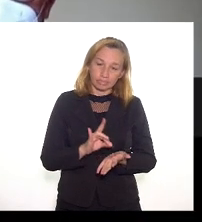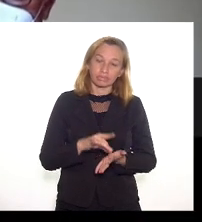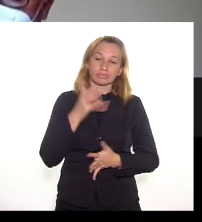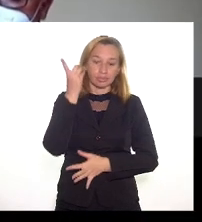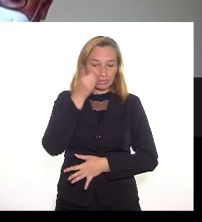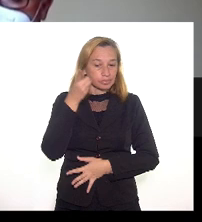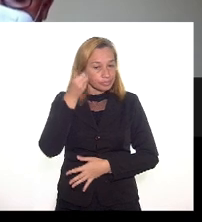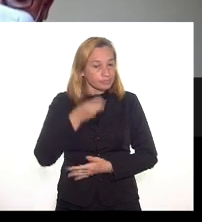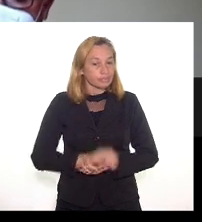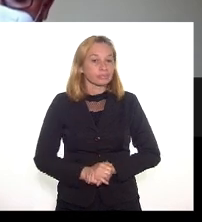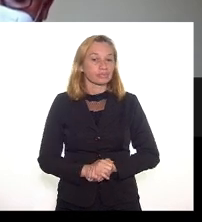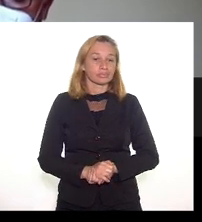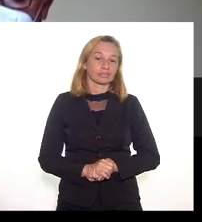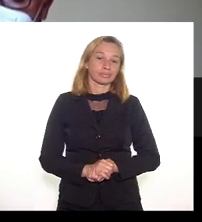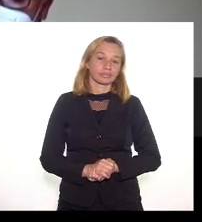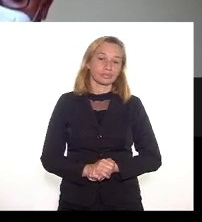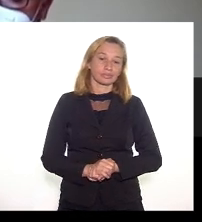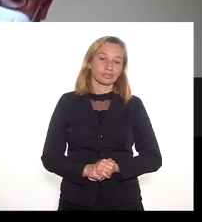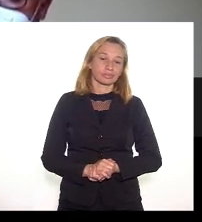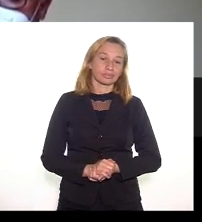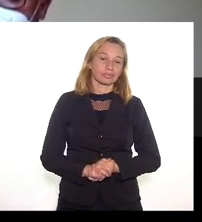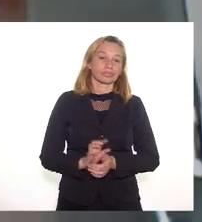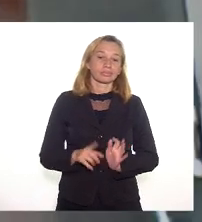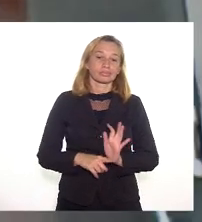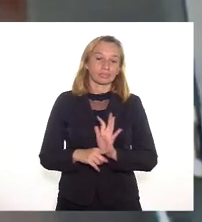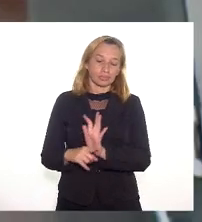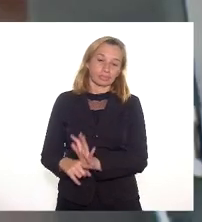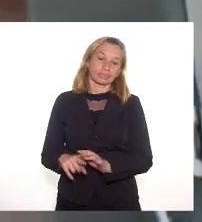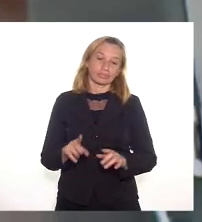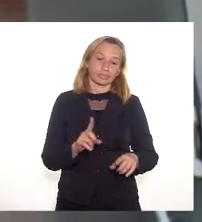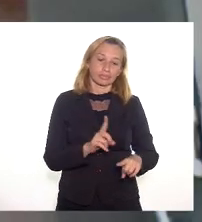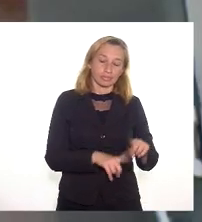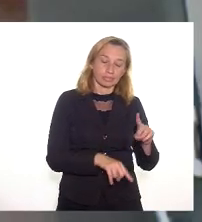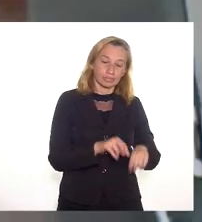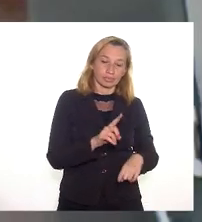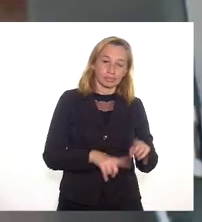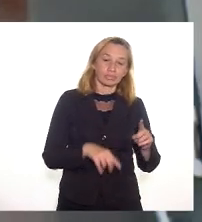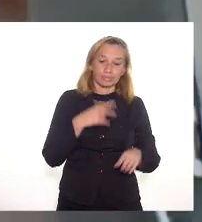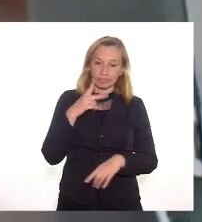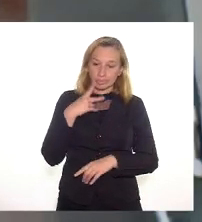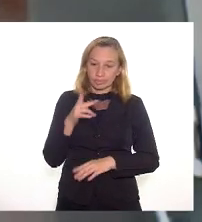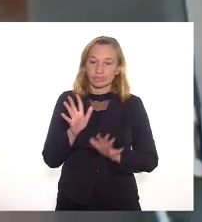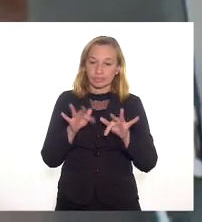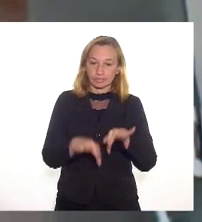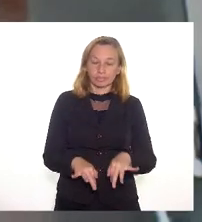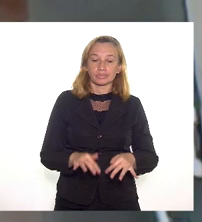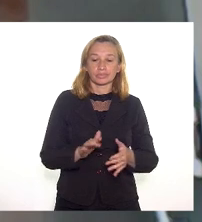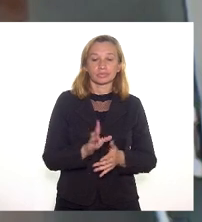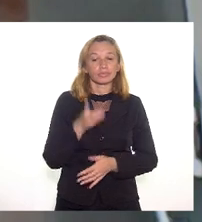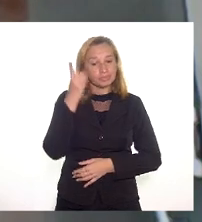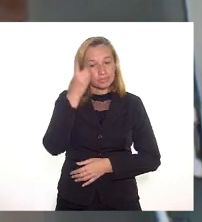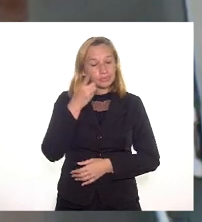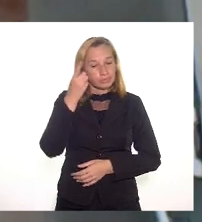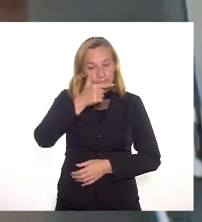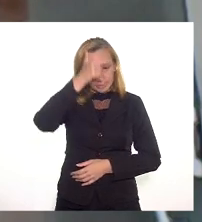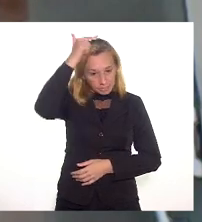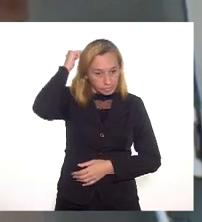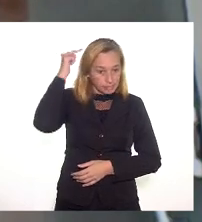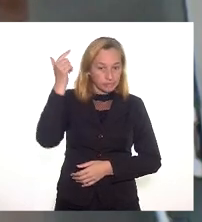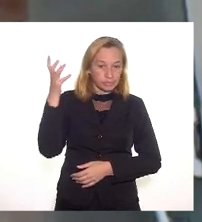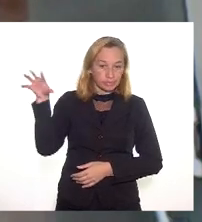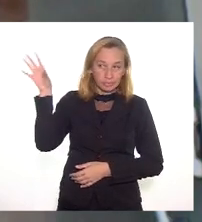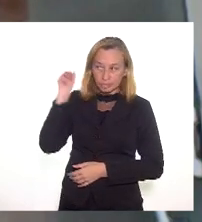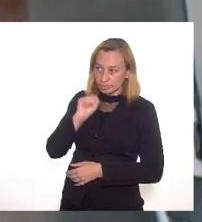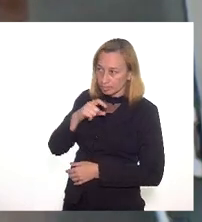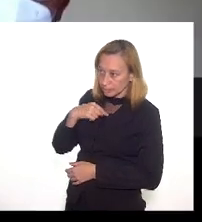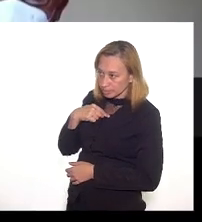para dar uma destinação a esses equipamentos. E, como eu falei que era para fechar, o deputado Luiz Paulo está me ouvindo, meu